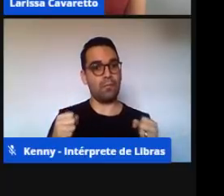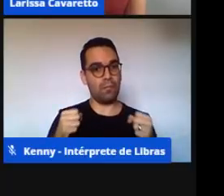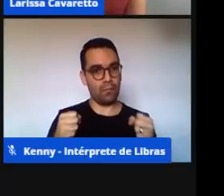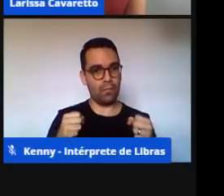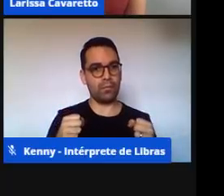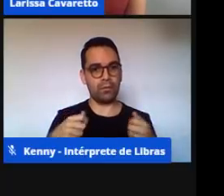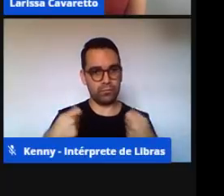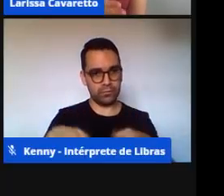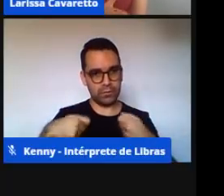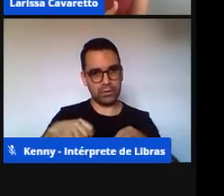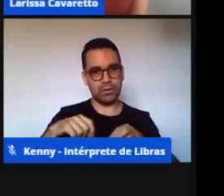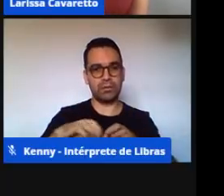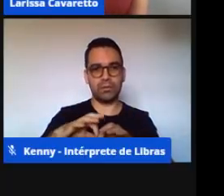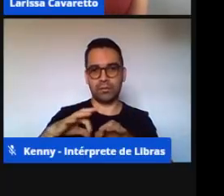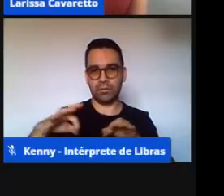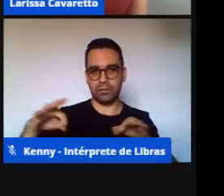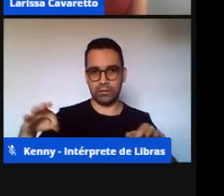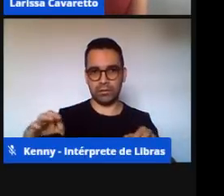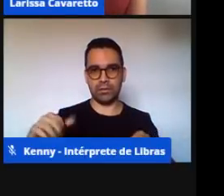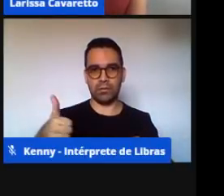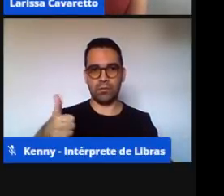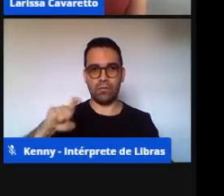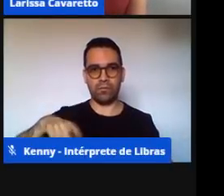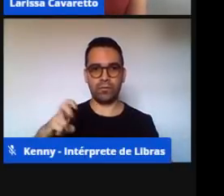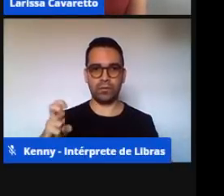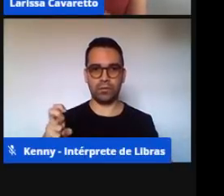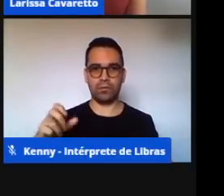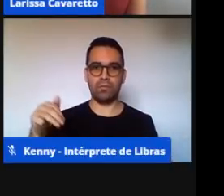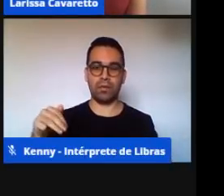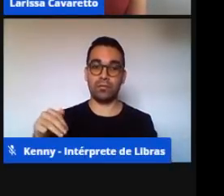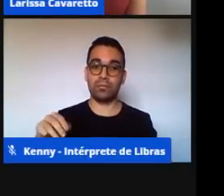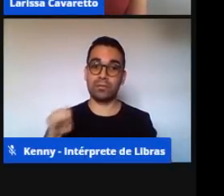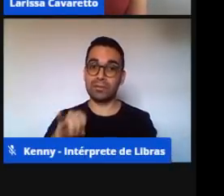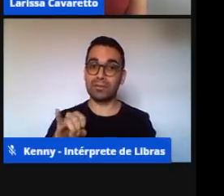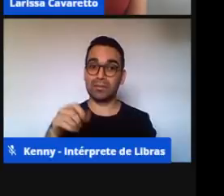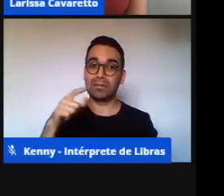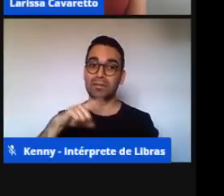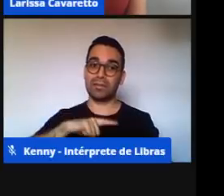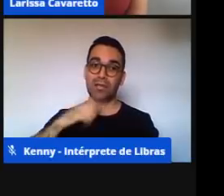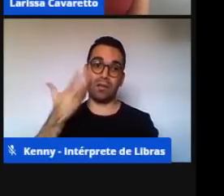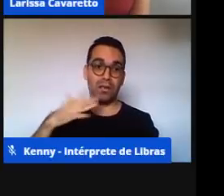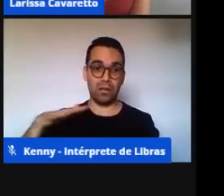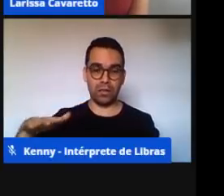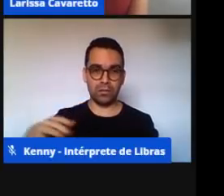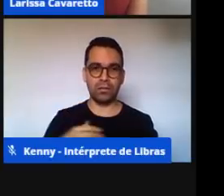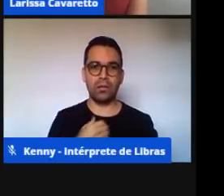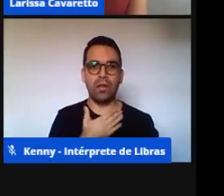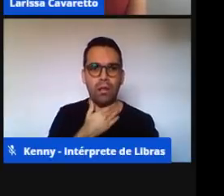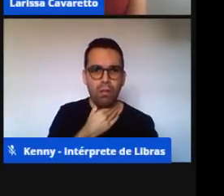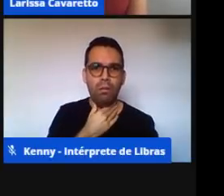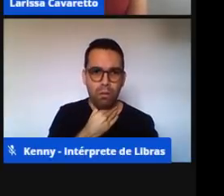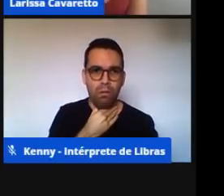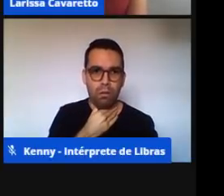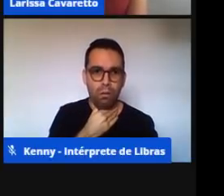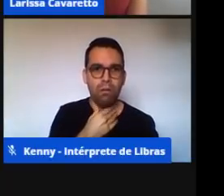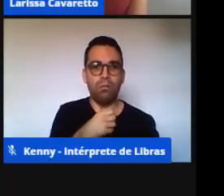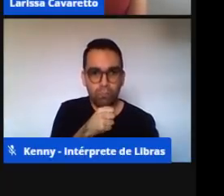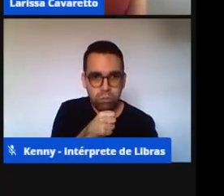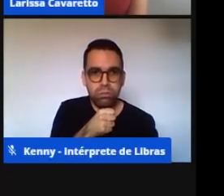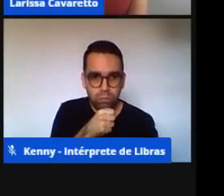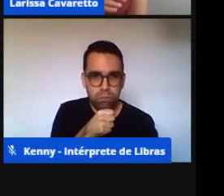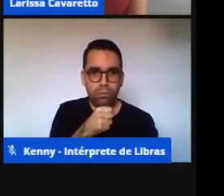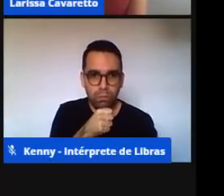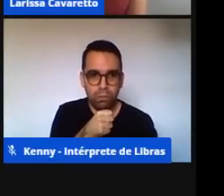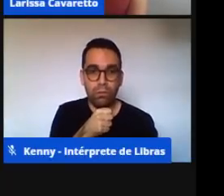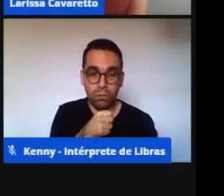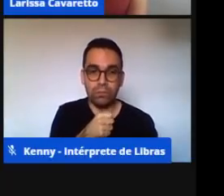suficiente. Por óbvio, quem está tossindo não é para ir na escola, mas pode acontecer. Às vezes a gente engasga com alguma coisa, está comendo, tosse um pouquinho, nem por